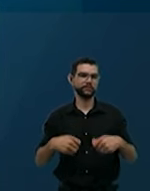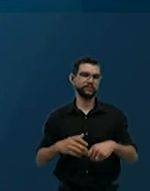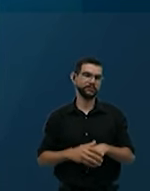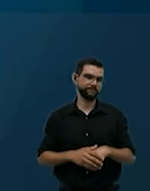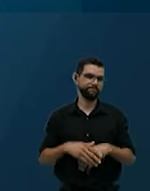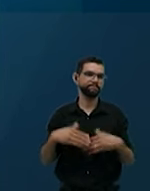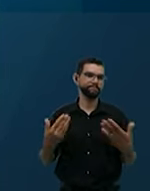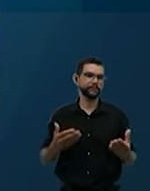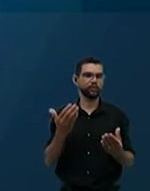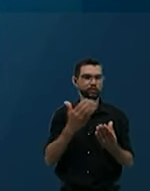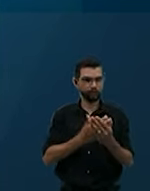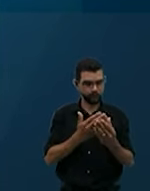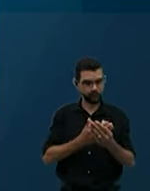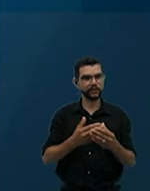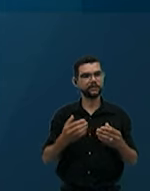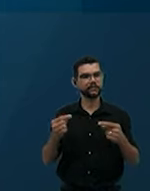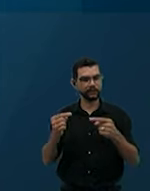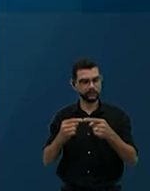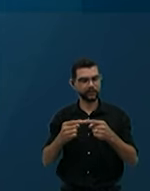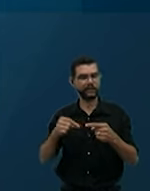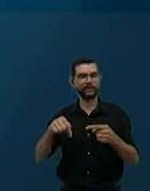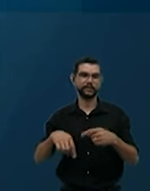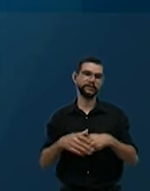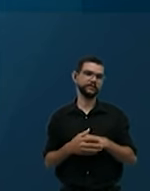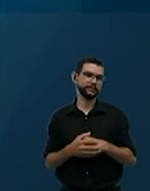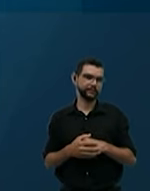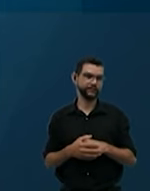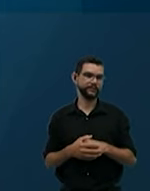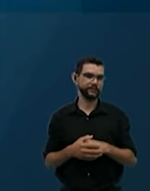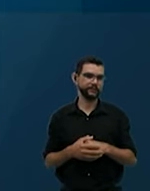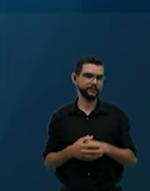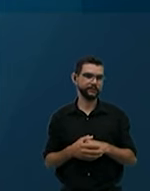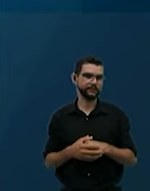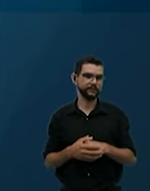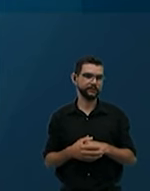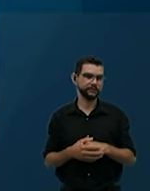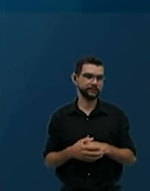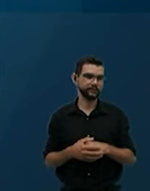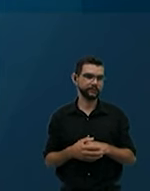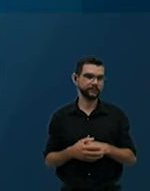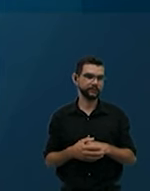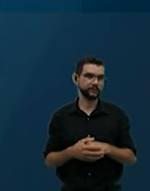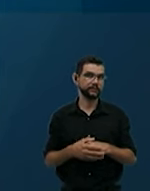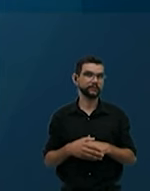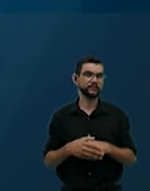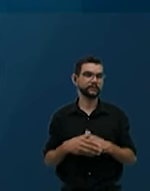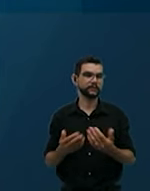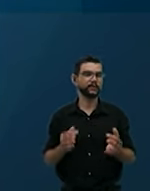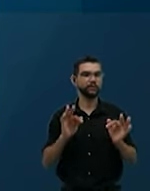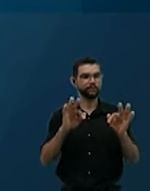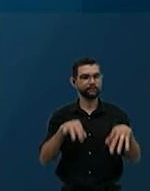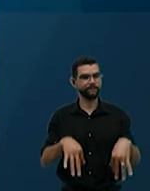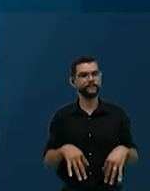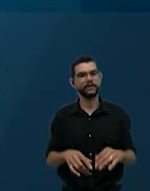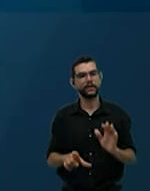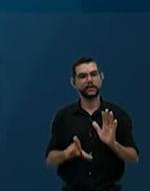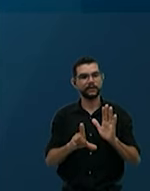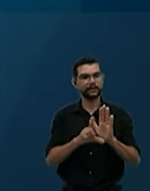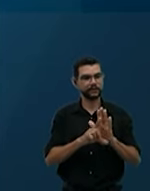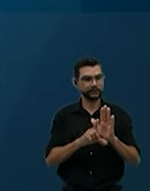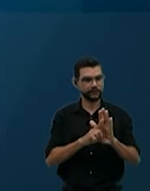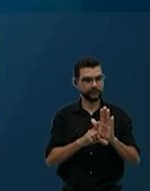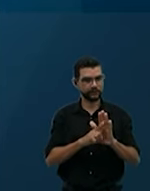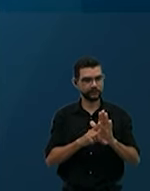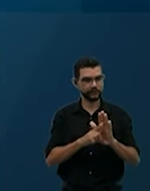somente para corroborar o exercício da atividade especial. Por fim, a legislação previdenciária, né, o INSS há